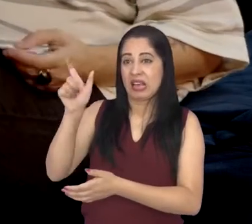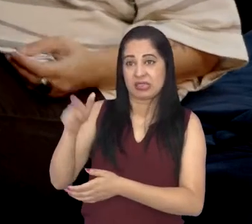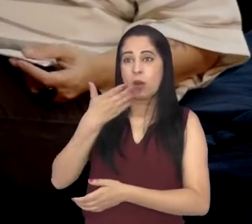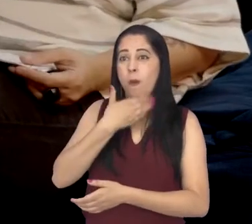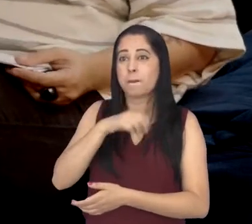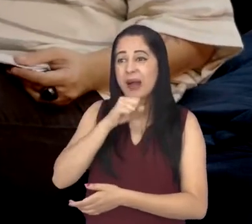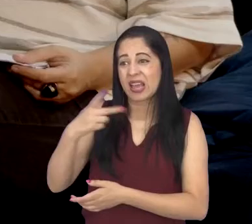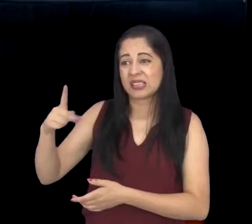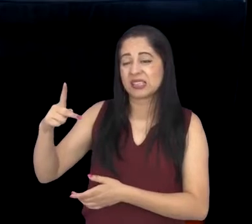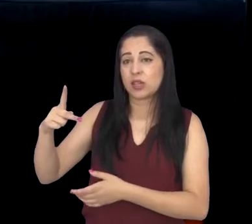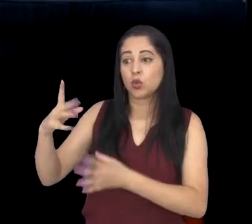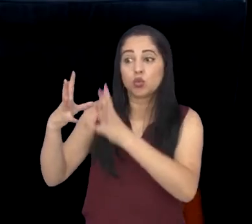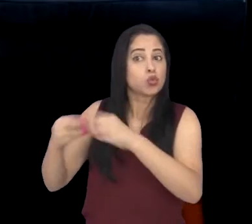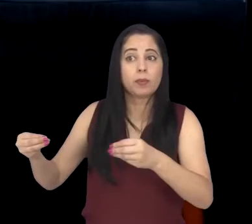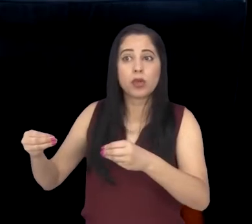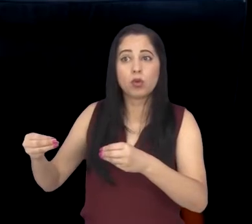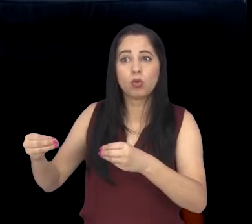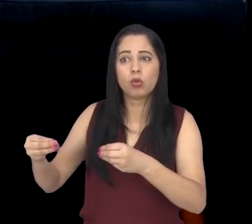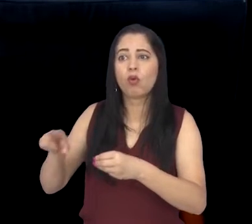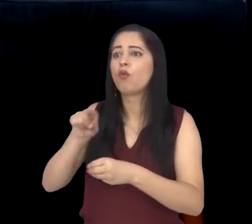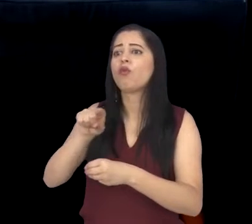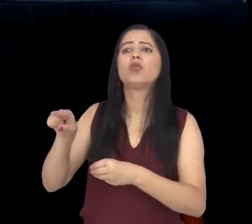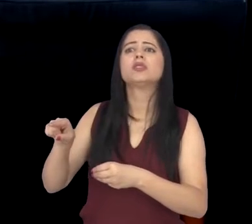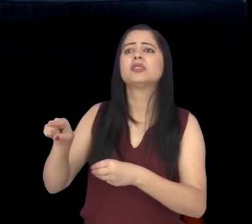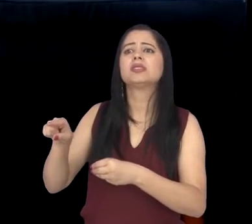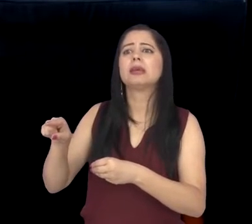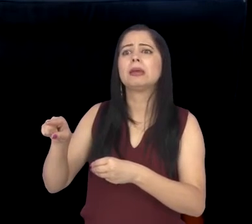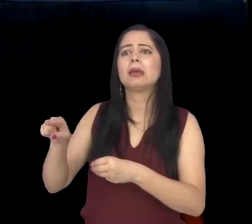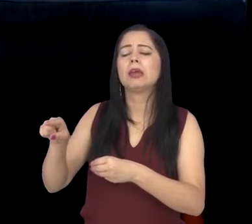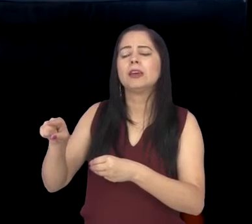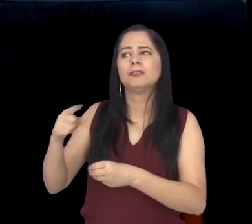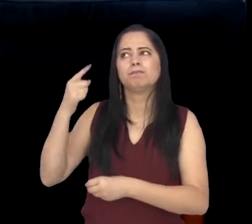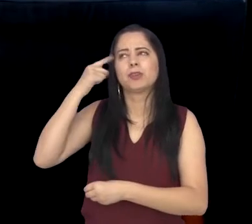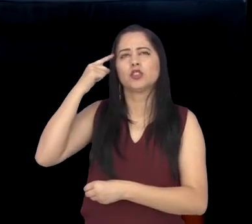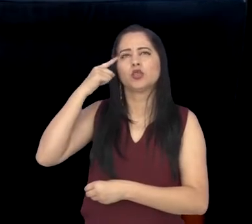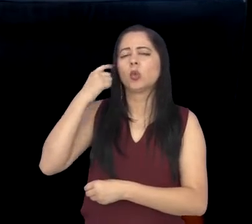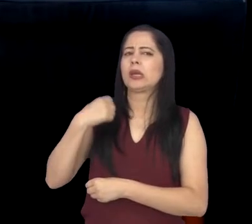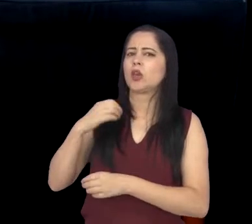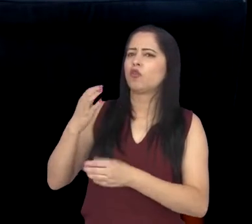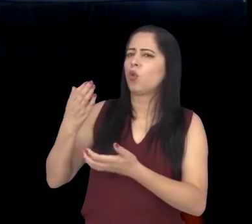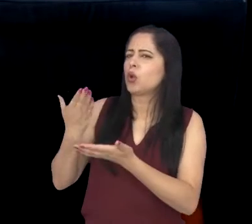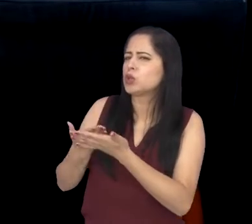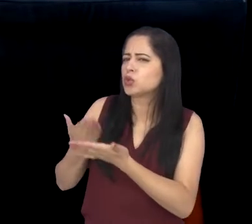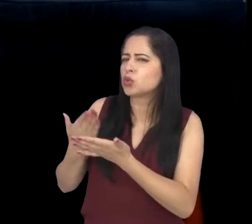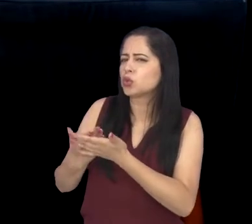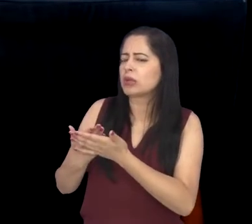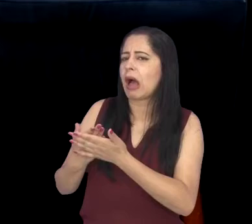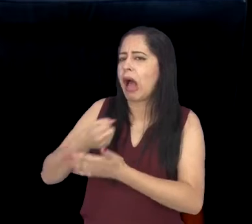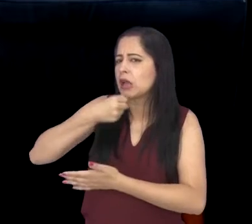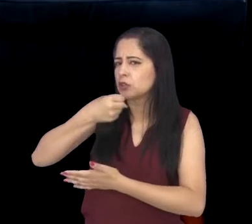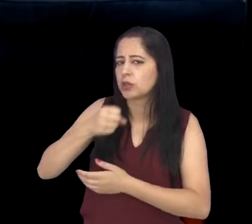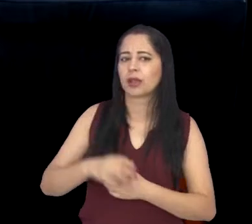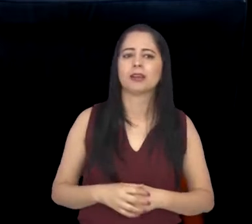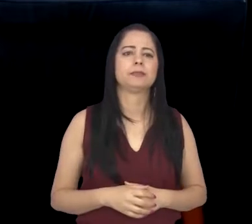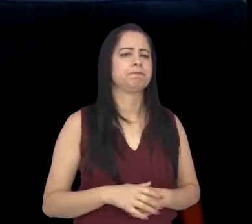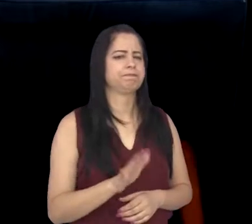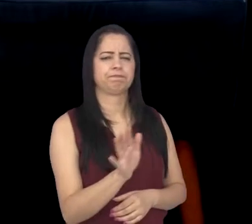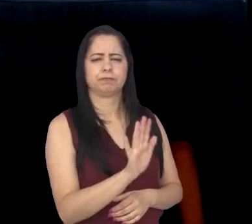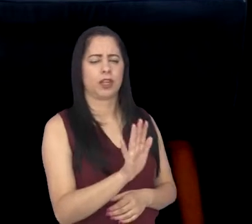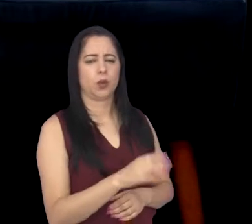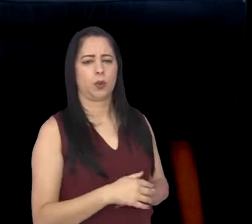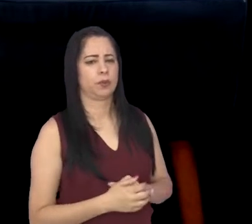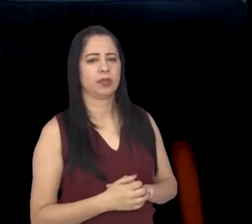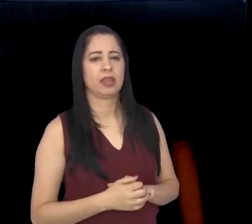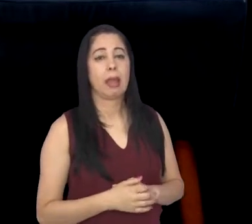fazer jornalismo? Olha, na verdade, naquele momento não. O papai era muito amigo do Leonel Brizola,